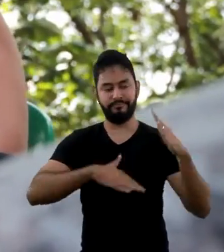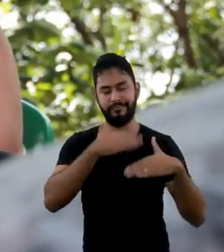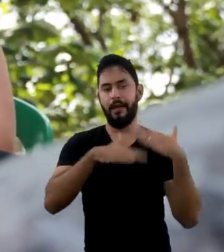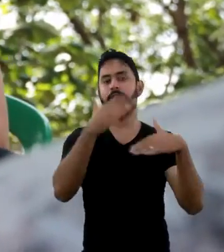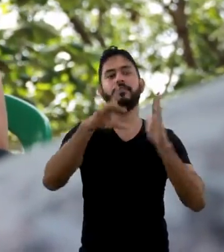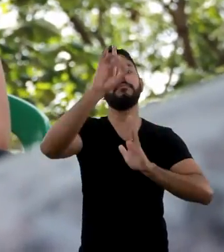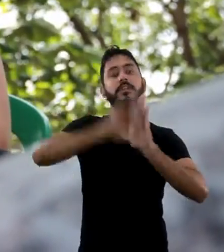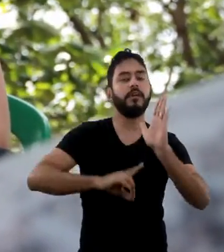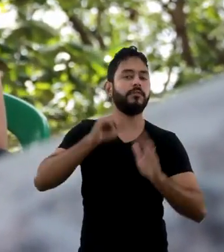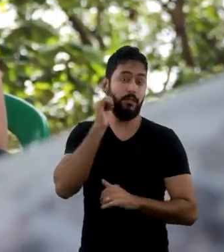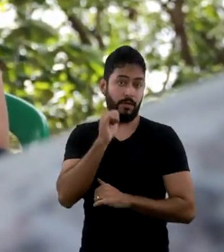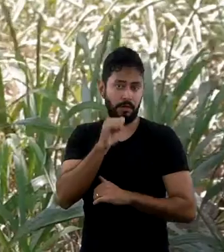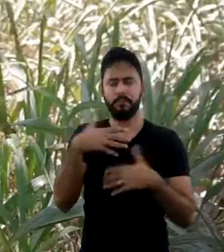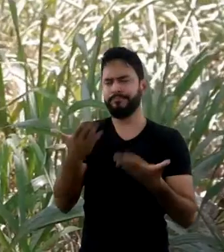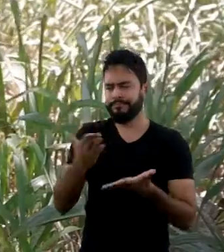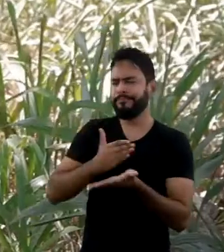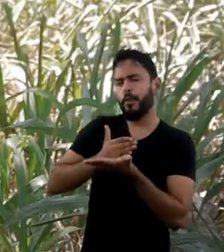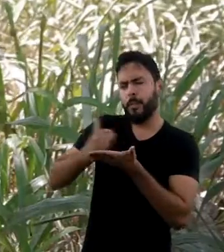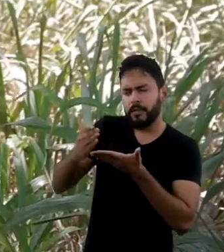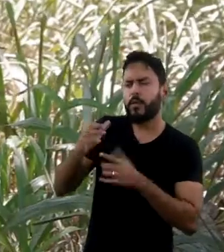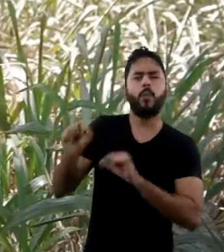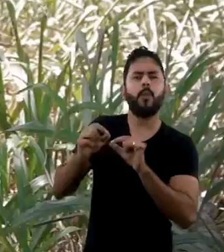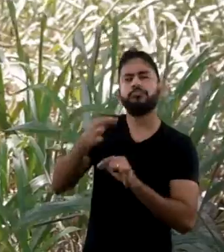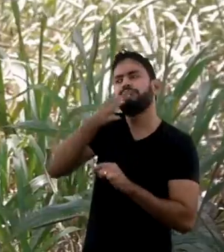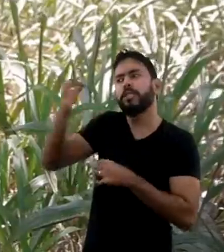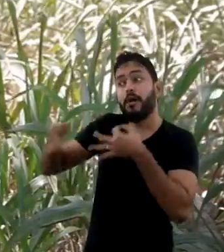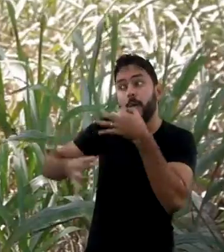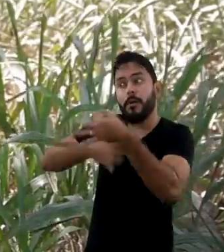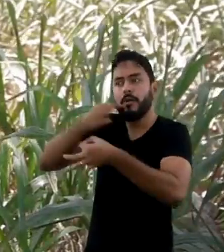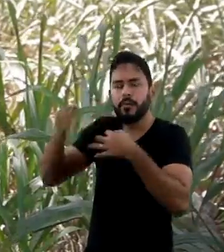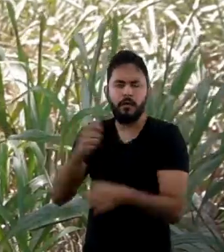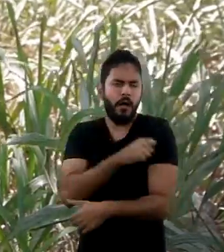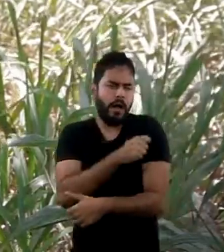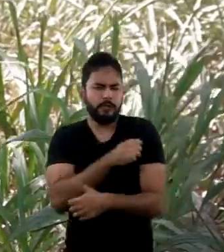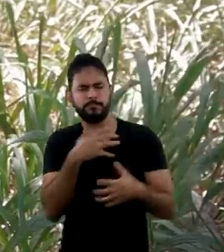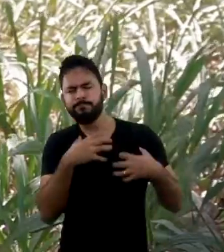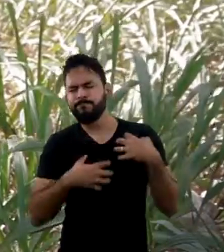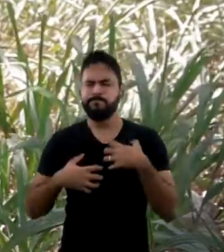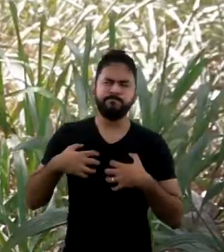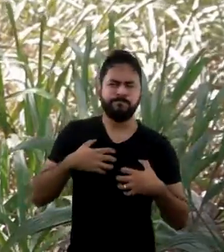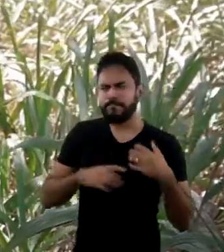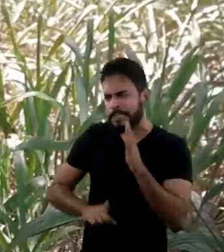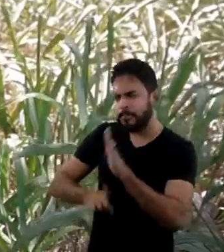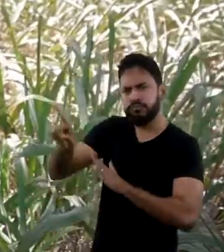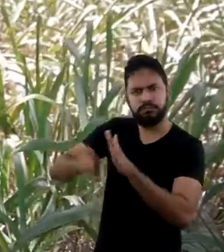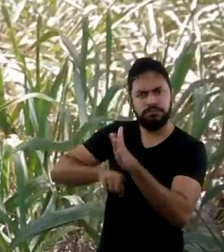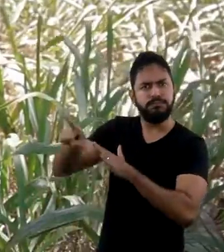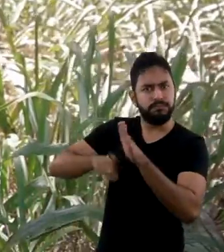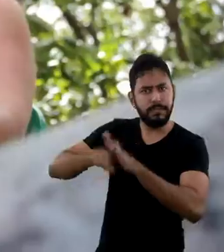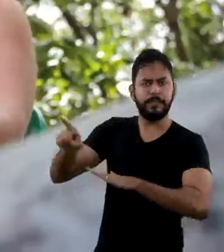os avanços nos direitos da mulher. Elas começaram a fazer colocações, né? E os estudantes começaram a se quietar e